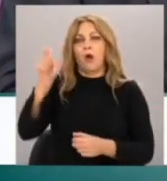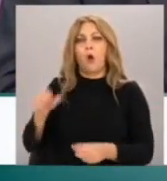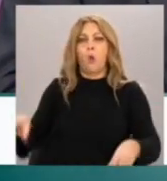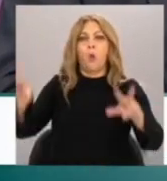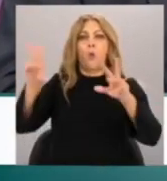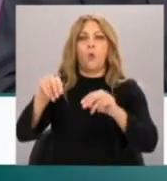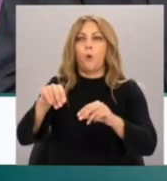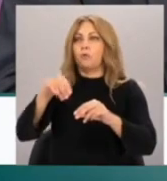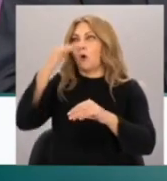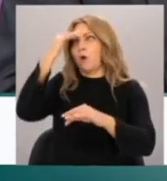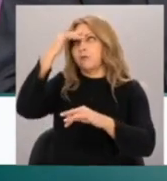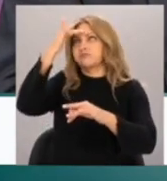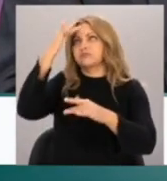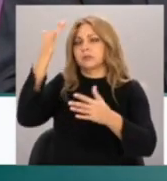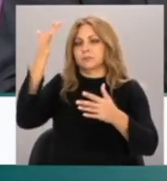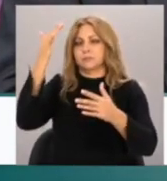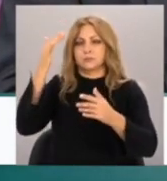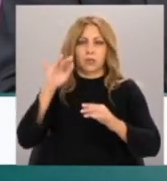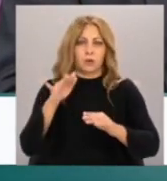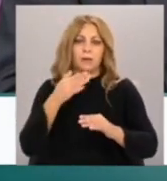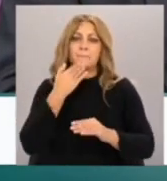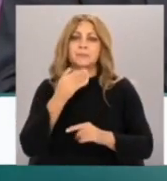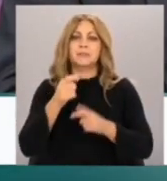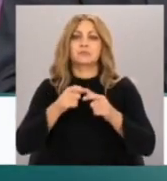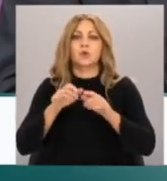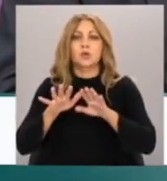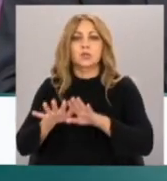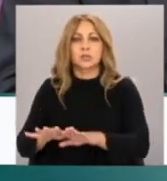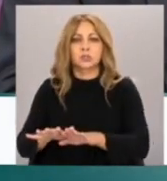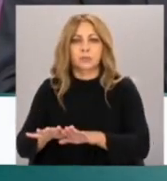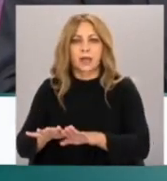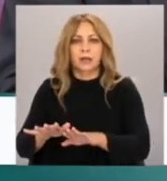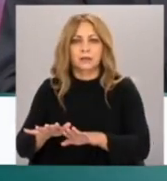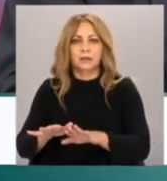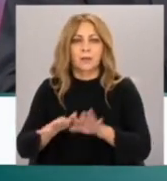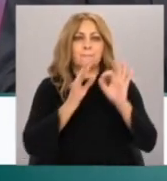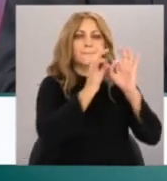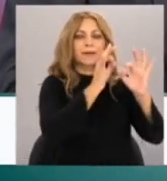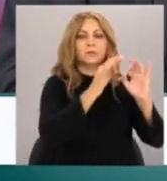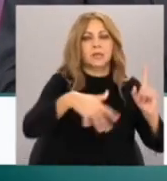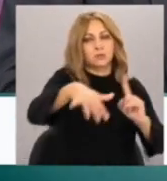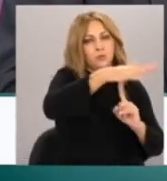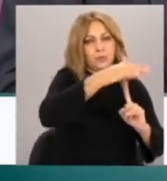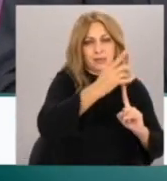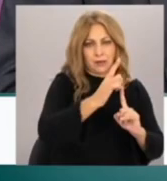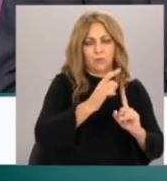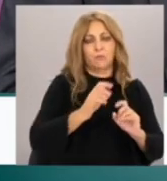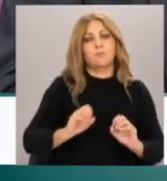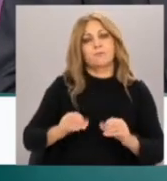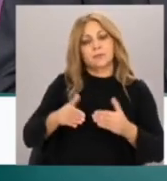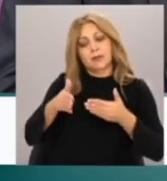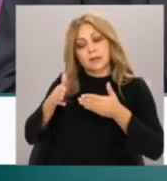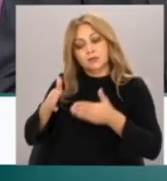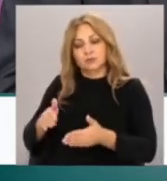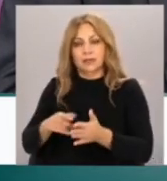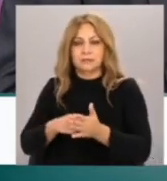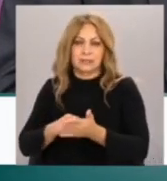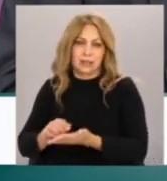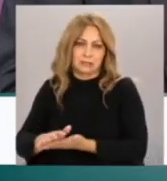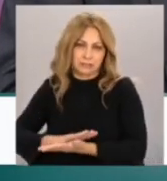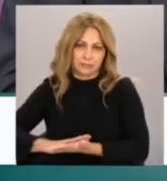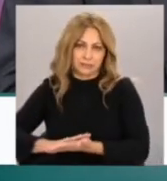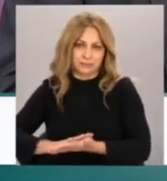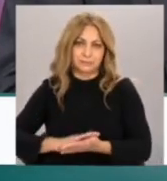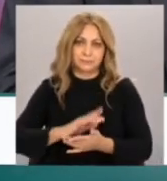tempo de alguma qualquer outro dia não é lícito esperar que as pessoas façam para o planeta aqui o último chefe econômicos podem fazer e o